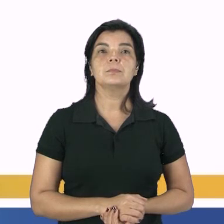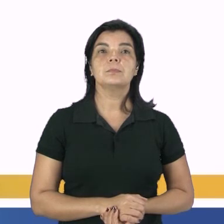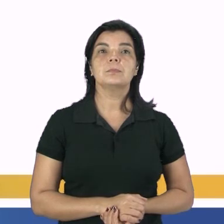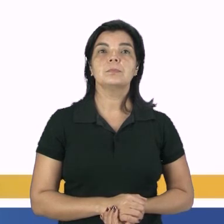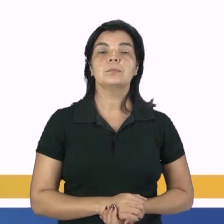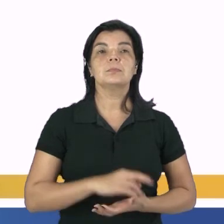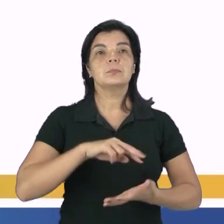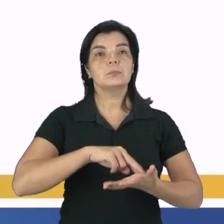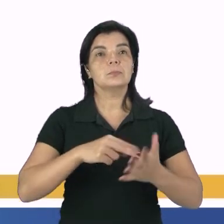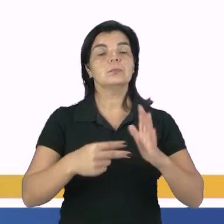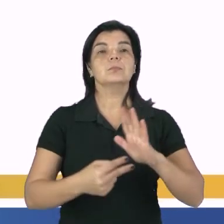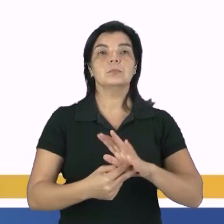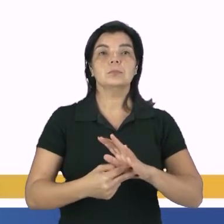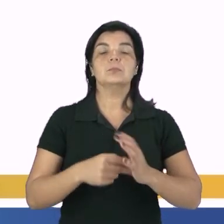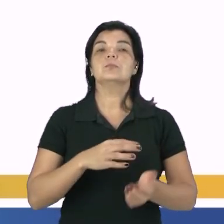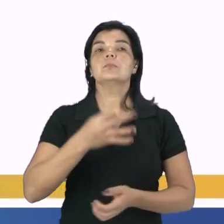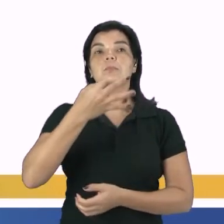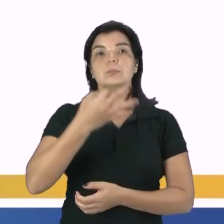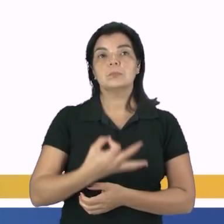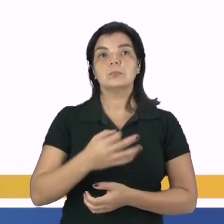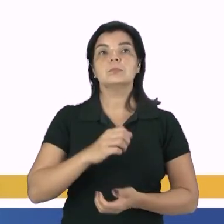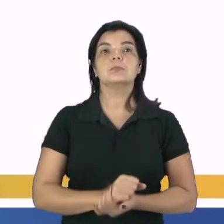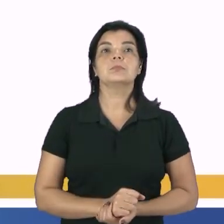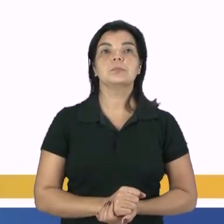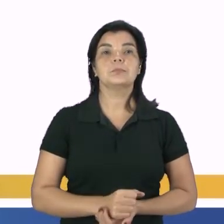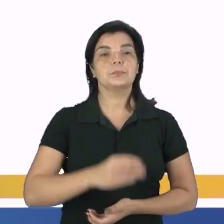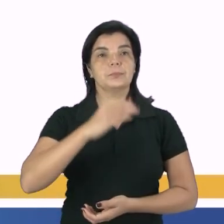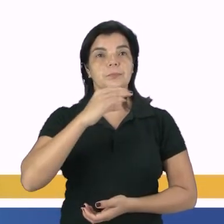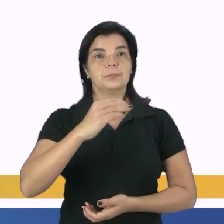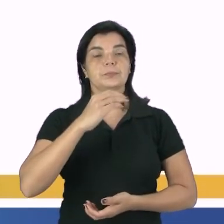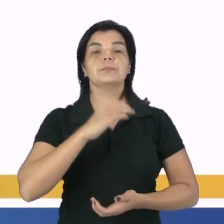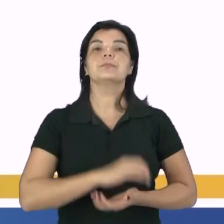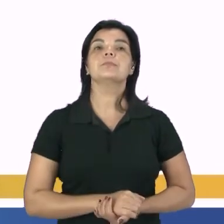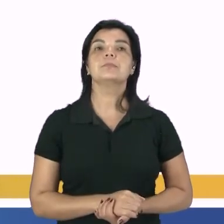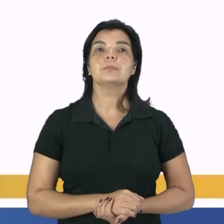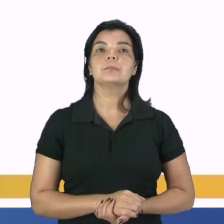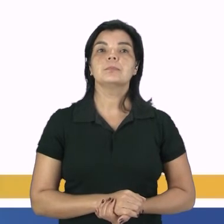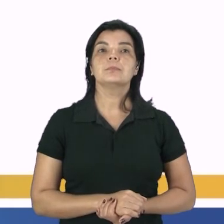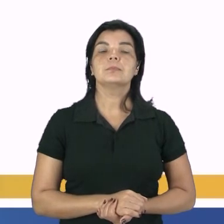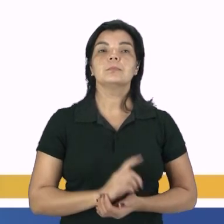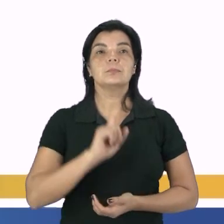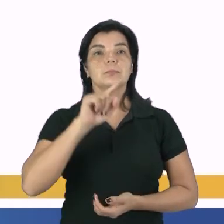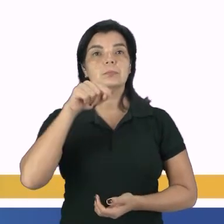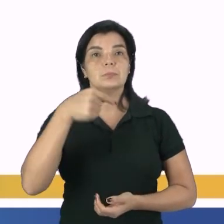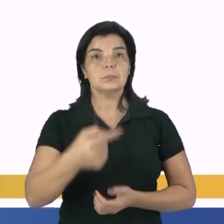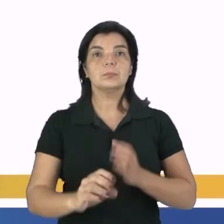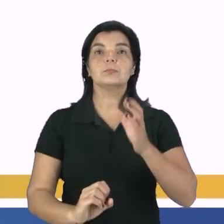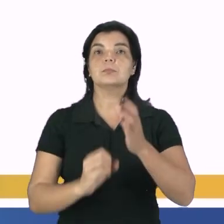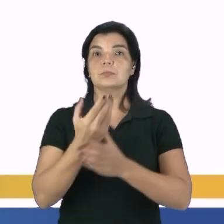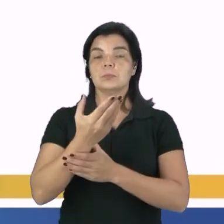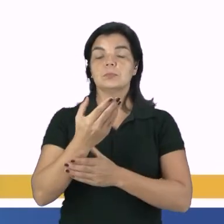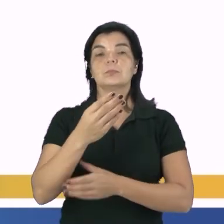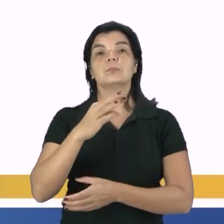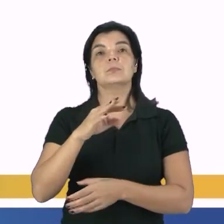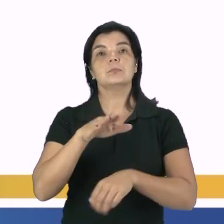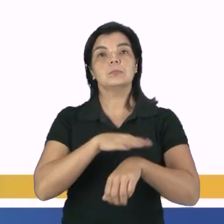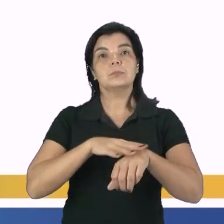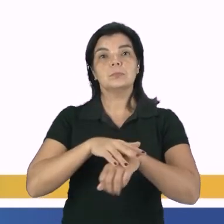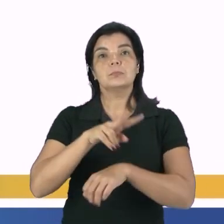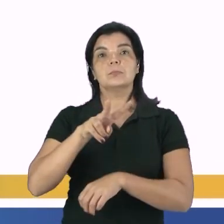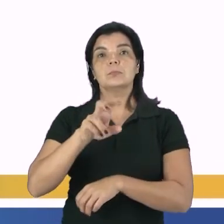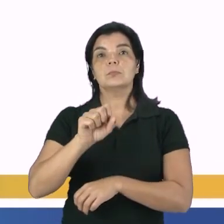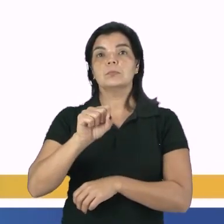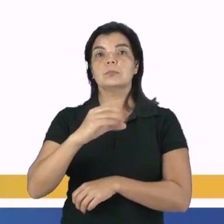Nesse caso, a alternativa correta aí da 3 vai ser a letra C, depois do surgimento dos tecidos